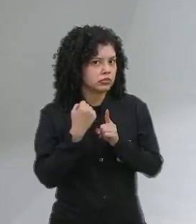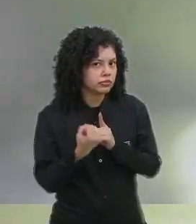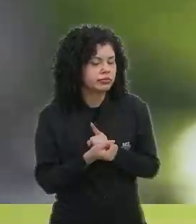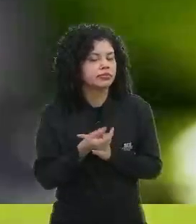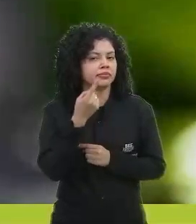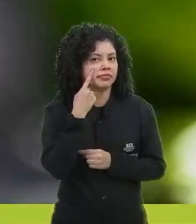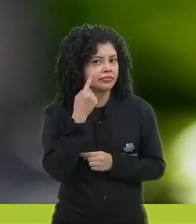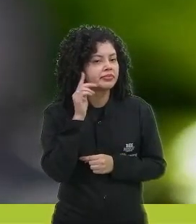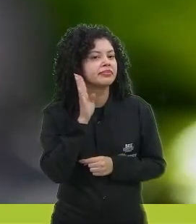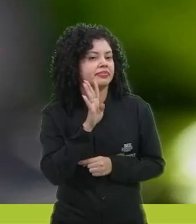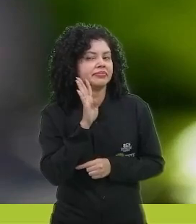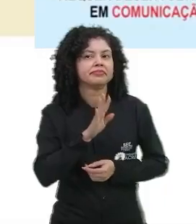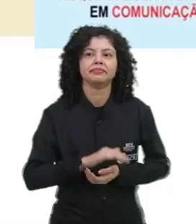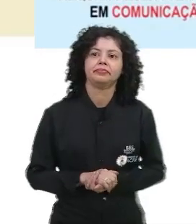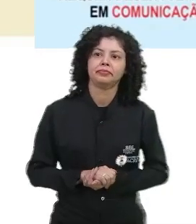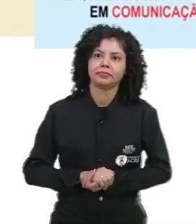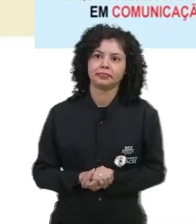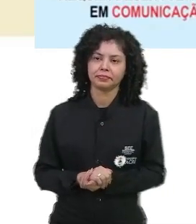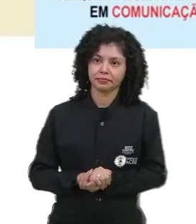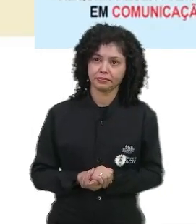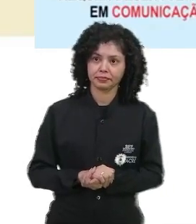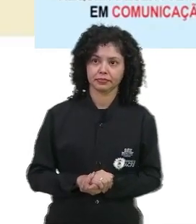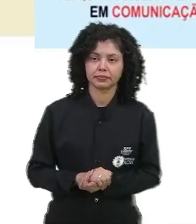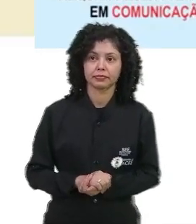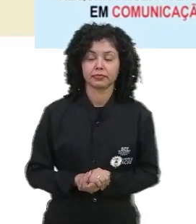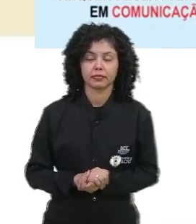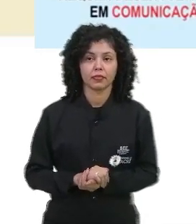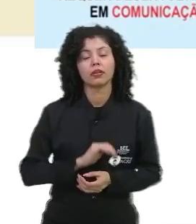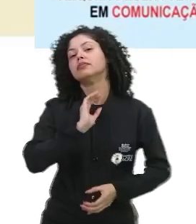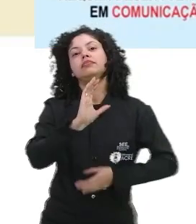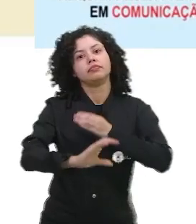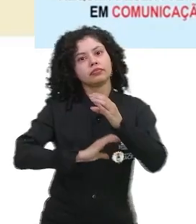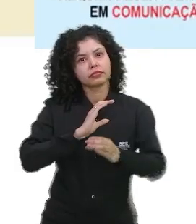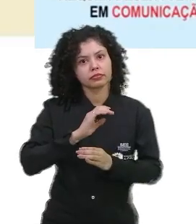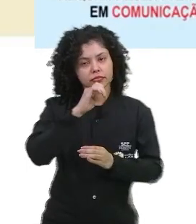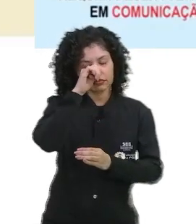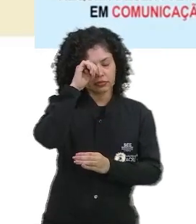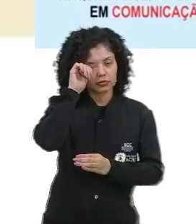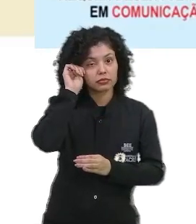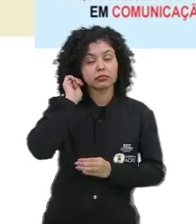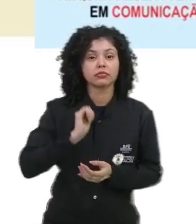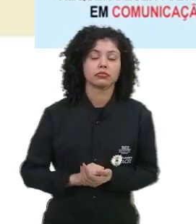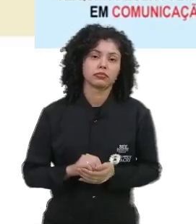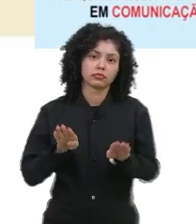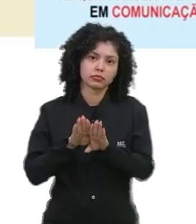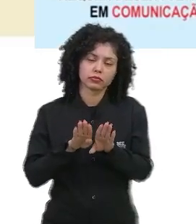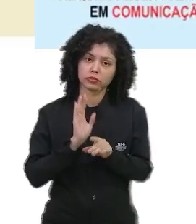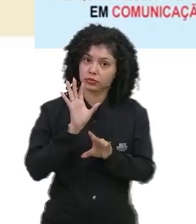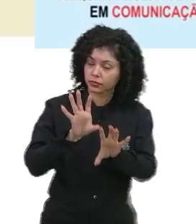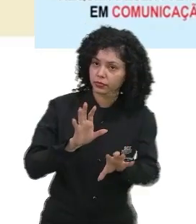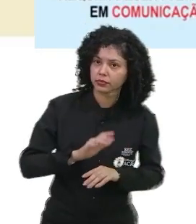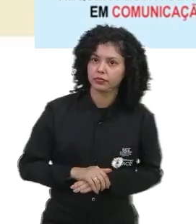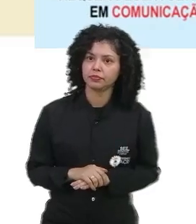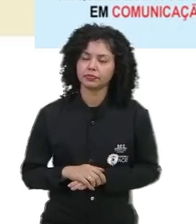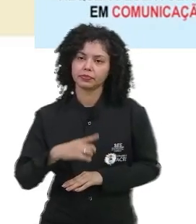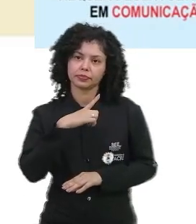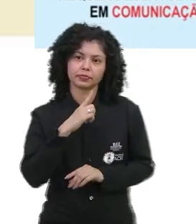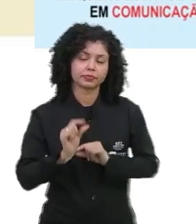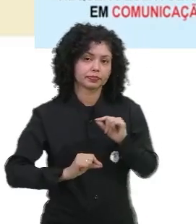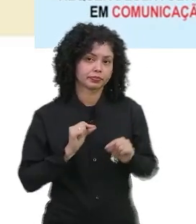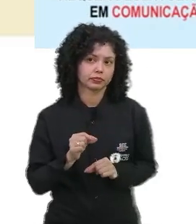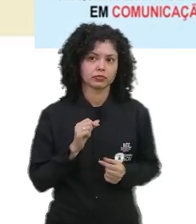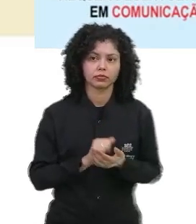Olha só que interessante. O ciclo do biocombustível, ele funciona da seguinte maneira. Então, nós vamos ter